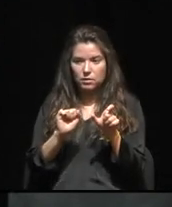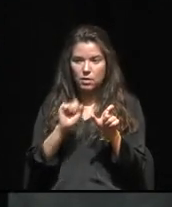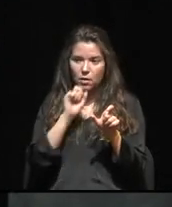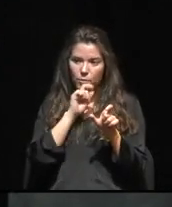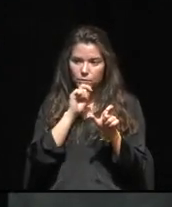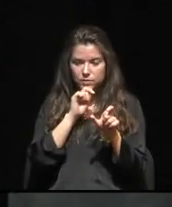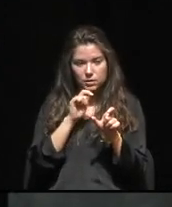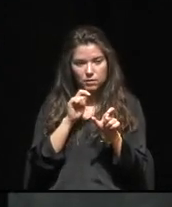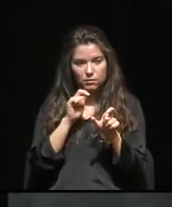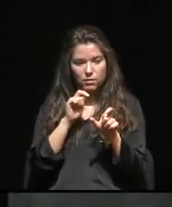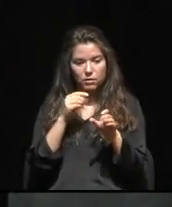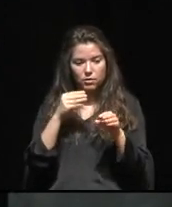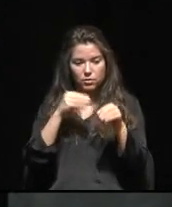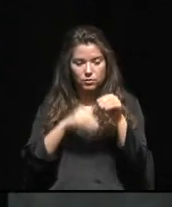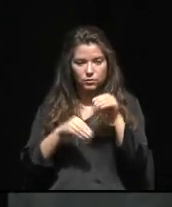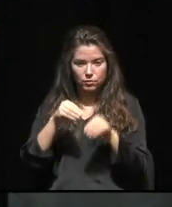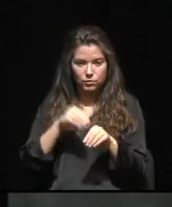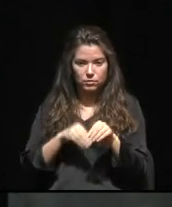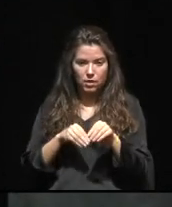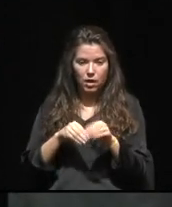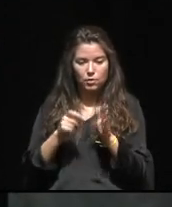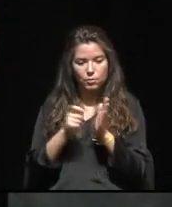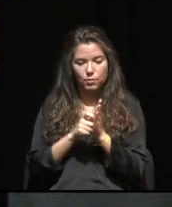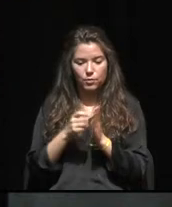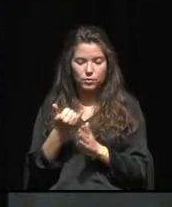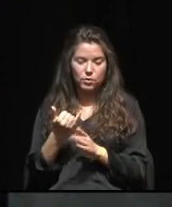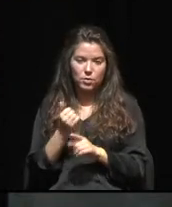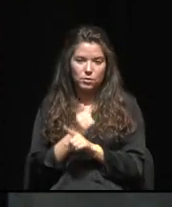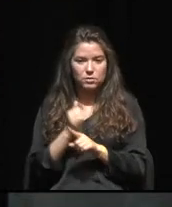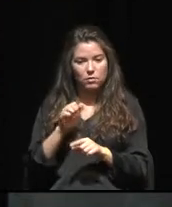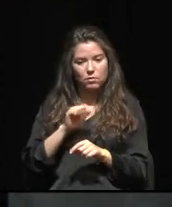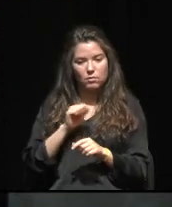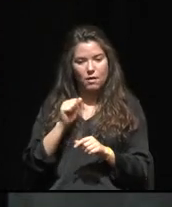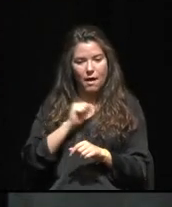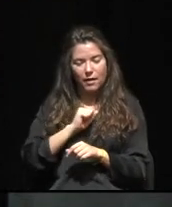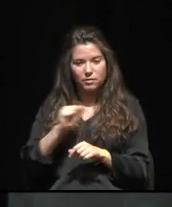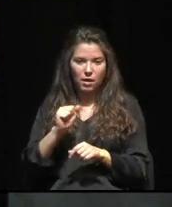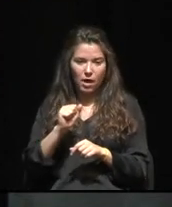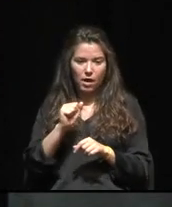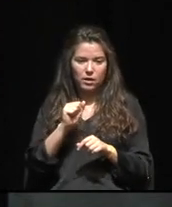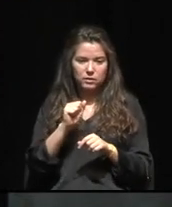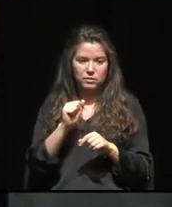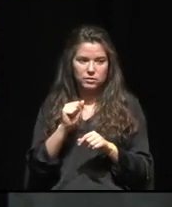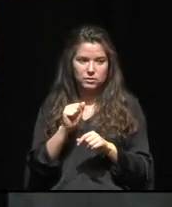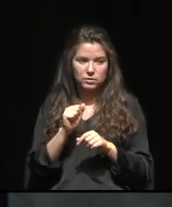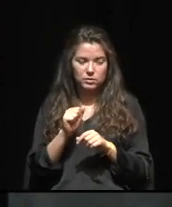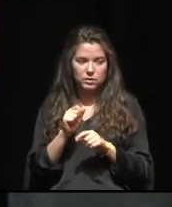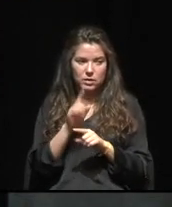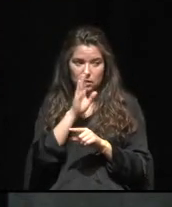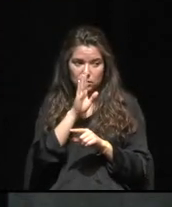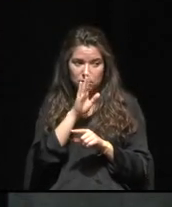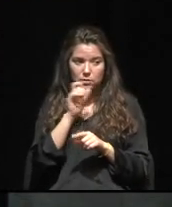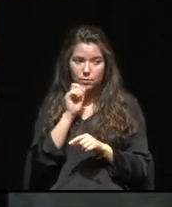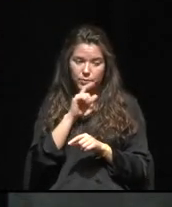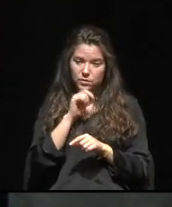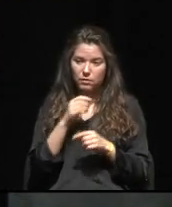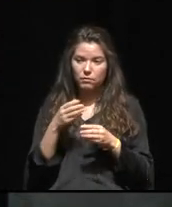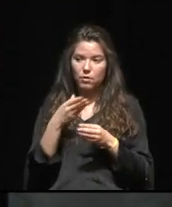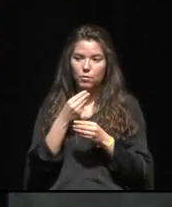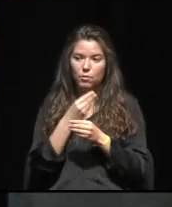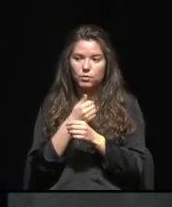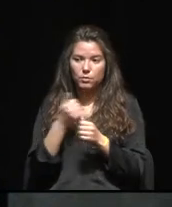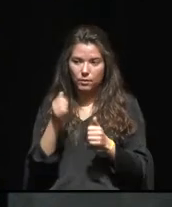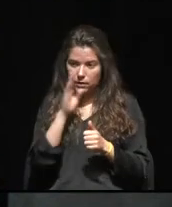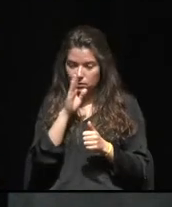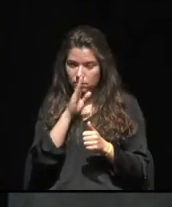possamos votar a favor desse ponto dois porque na verdade não são ataques Discriminados tanto quanto é a nossa interpretação Se for possível muito bem votaremos a